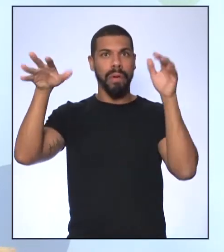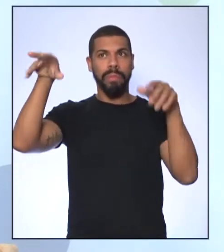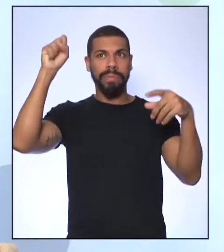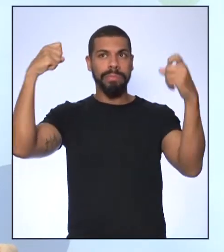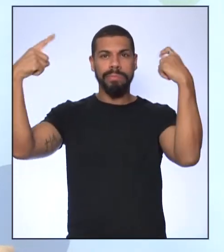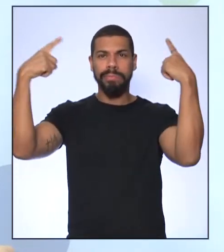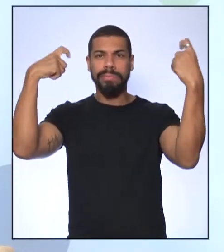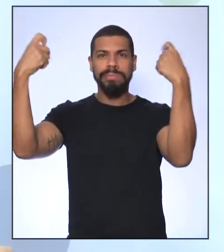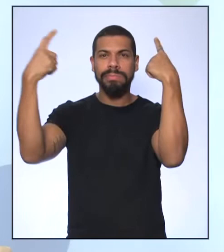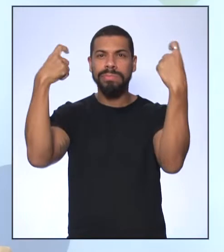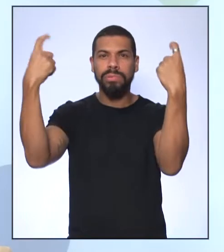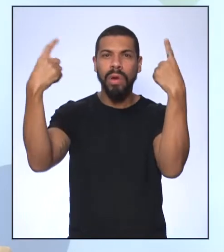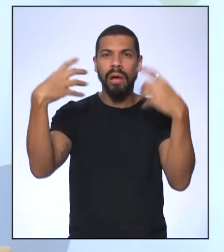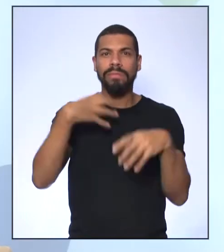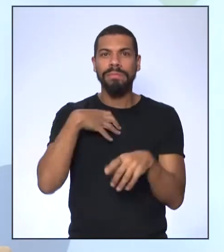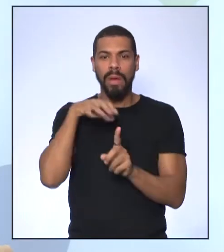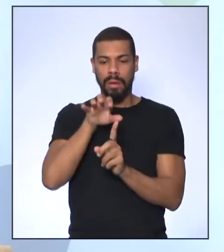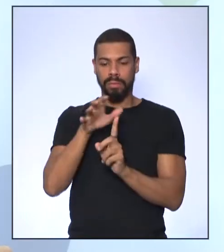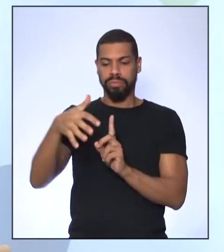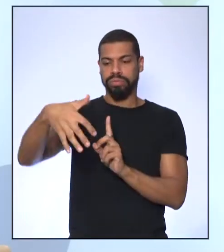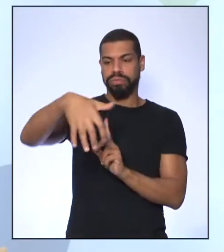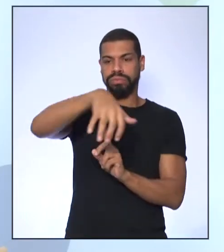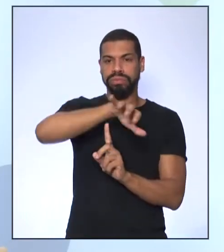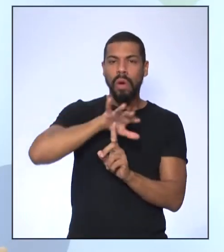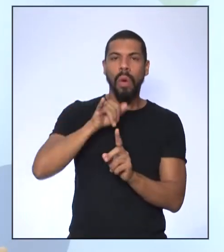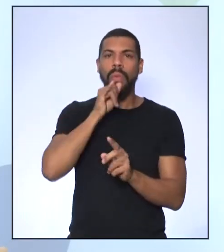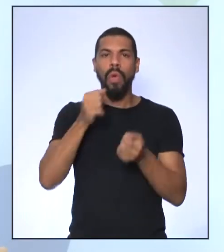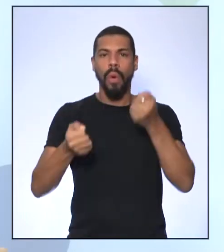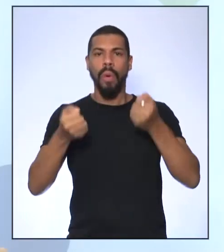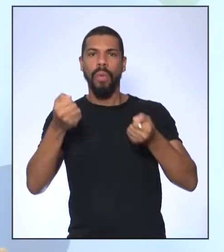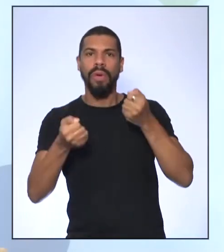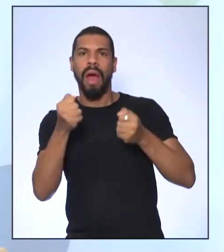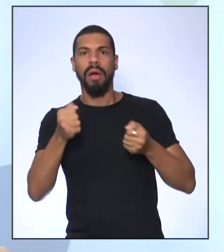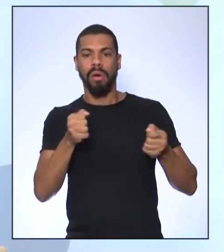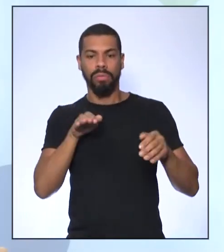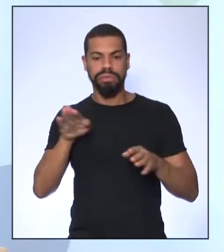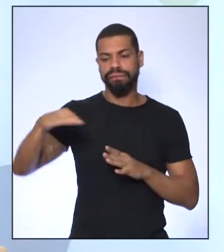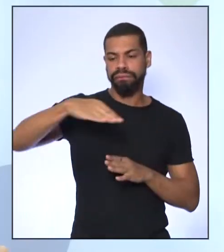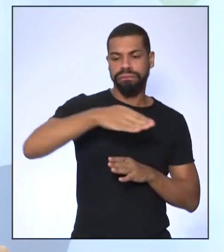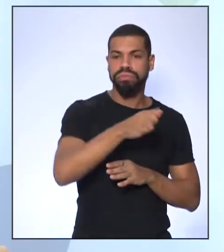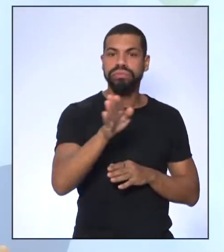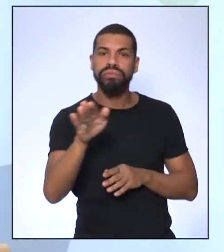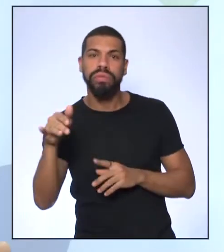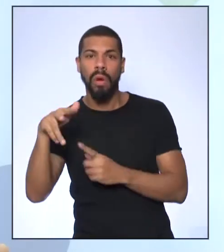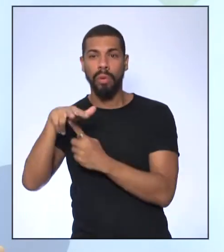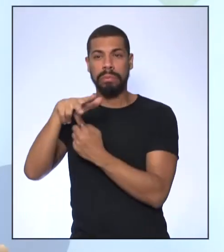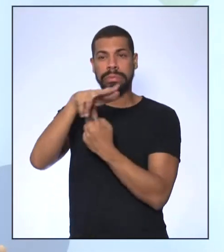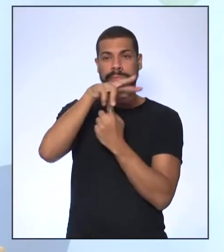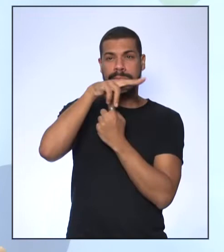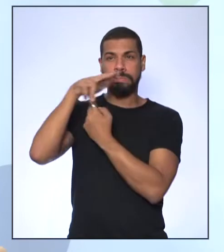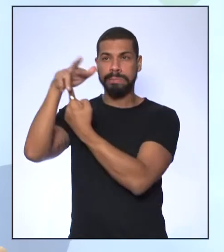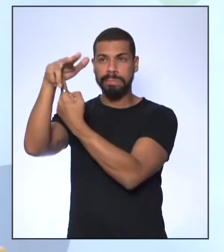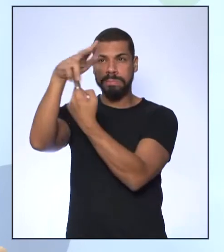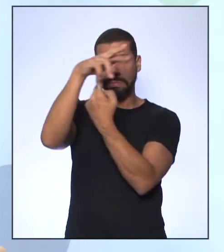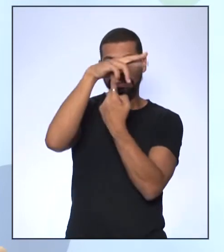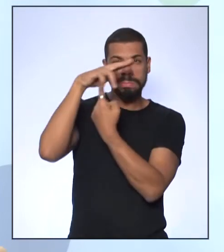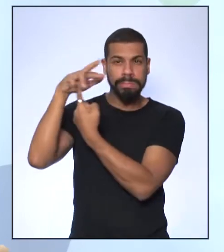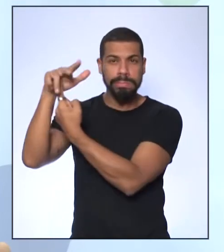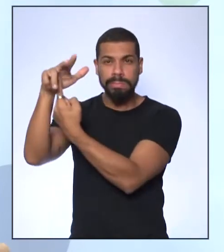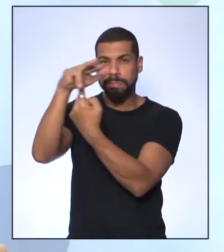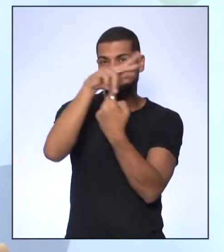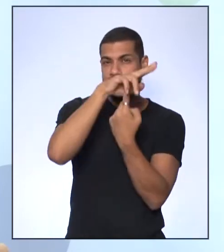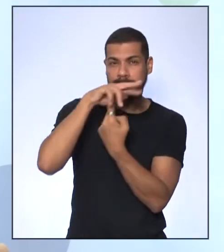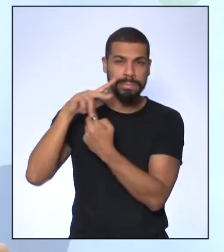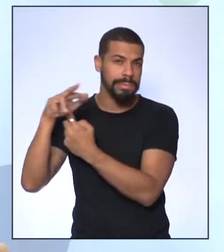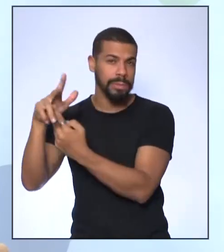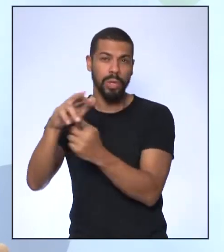esse som e dão a noção de movimento, de um carro passando, de um helicóptero se movendo, e você tem a trajetória do objeto ali também através do som,